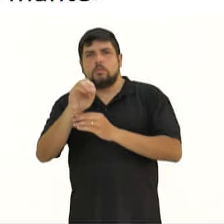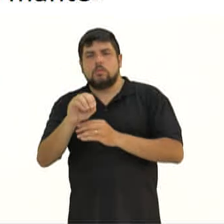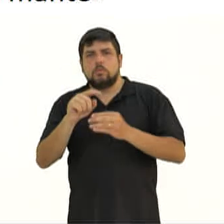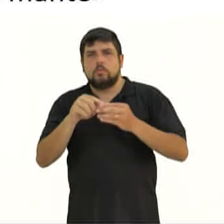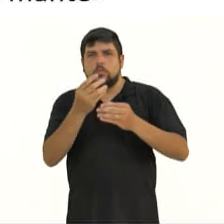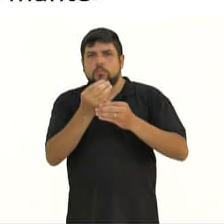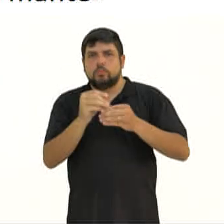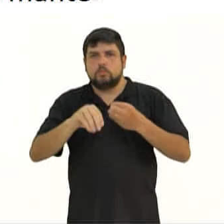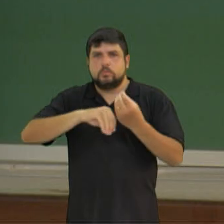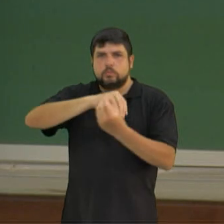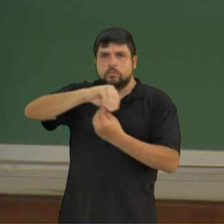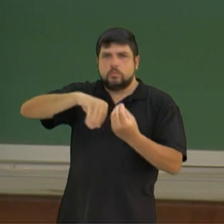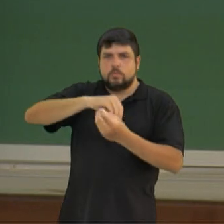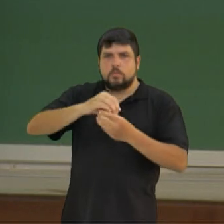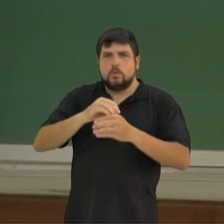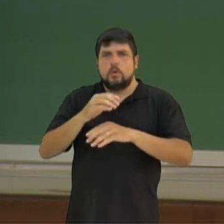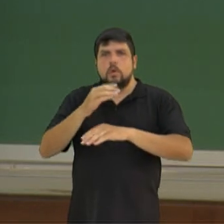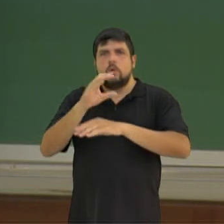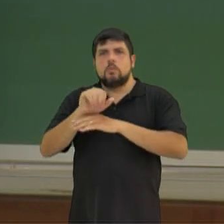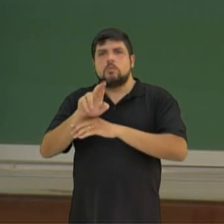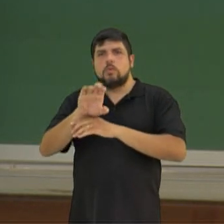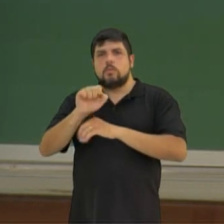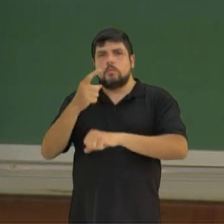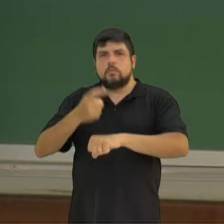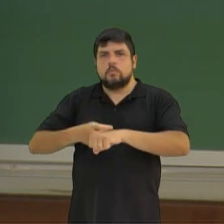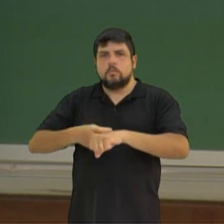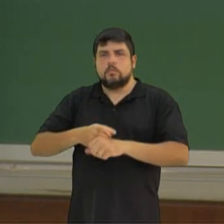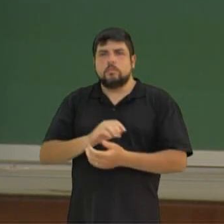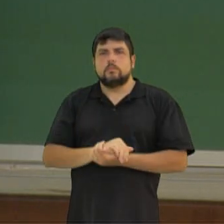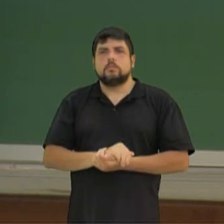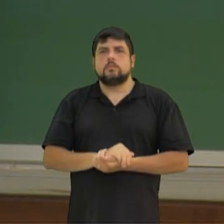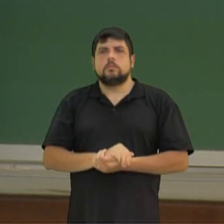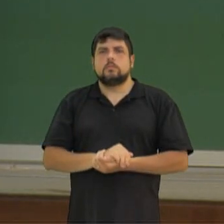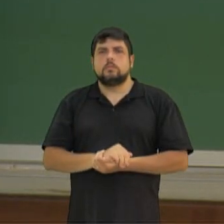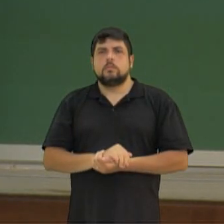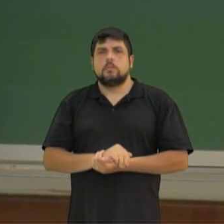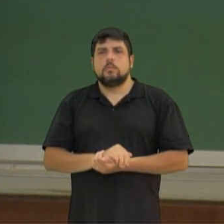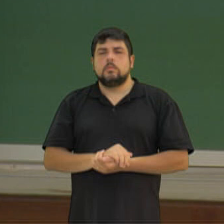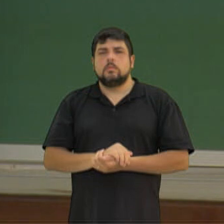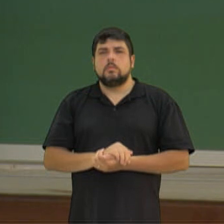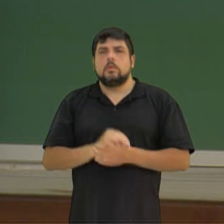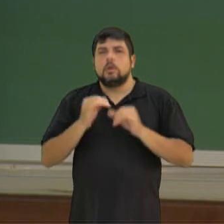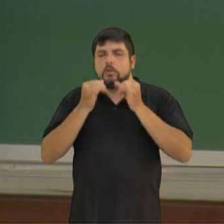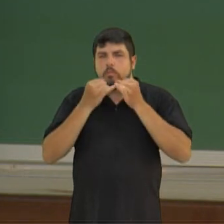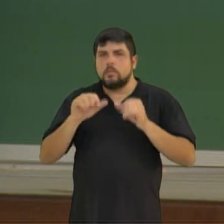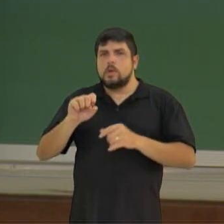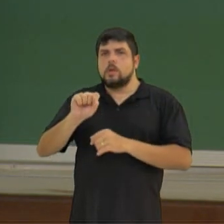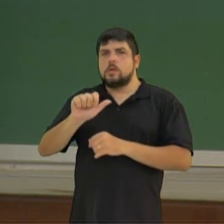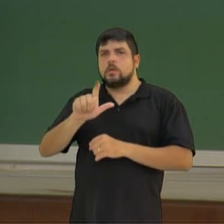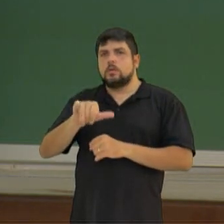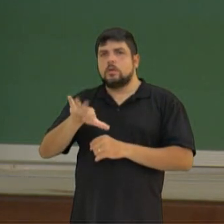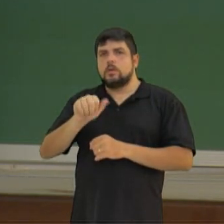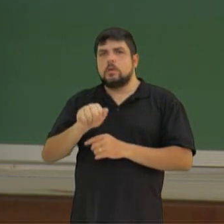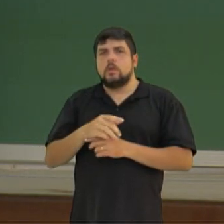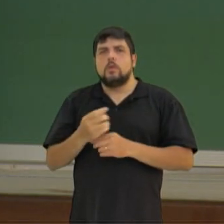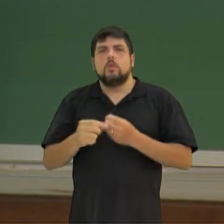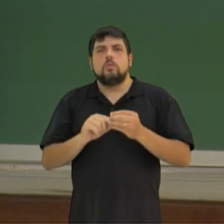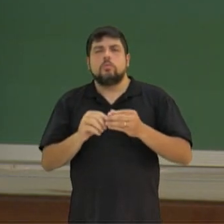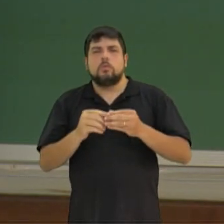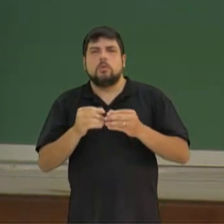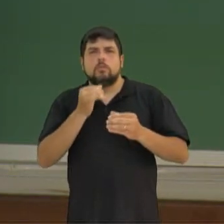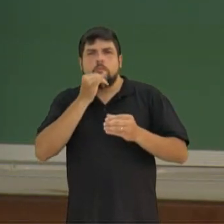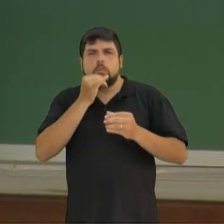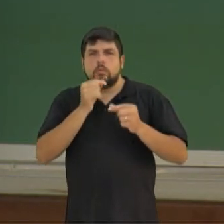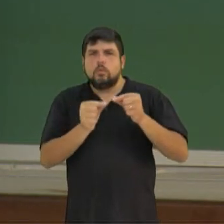reação e virando lá cobre sólido no final. A solução eletrolítica ou ponte salina é um material condutor, como uma barra